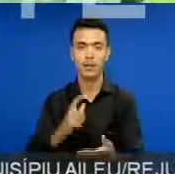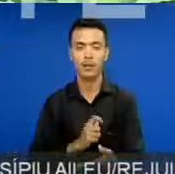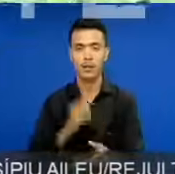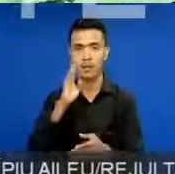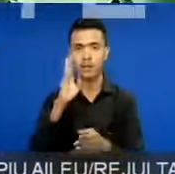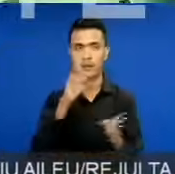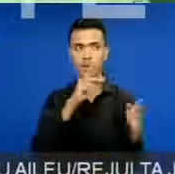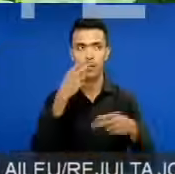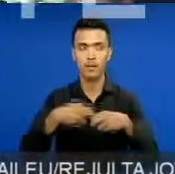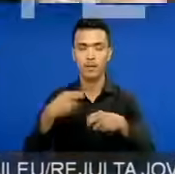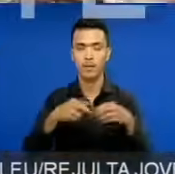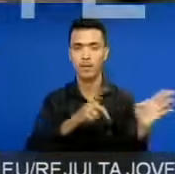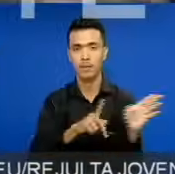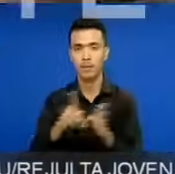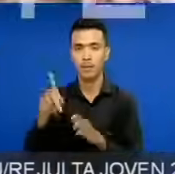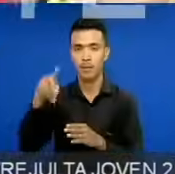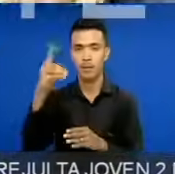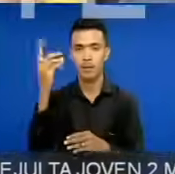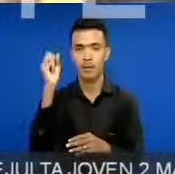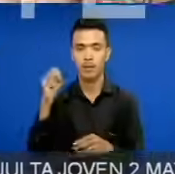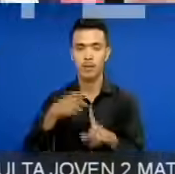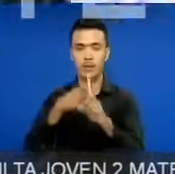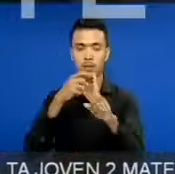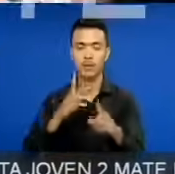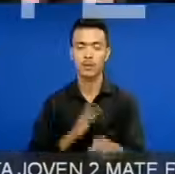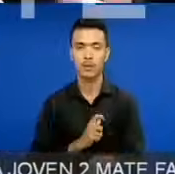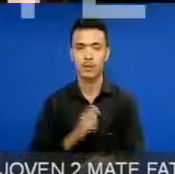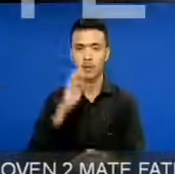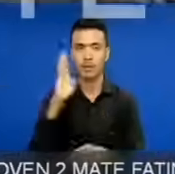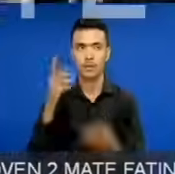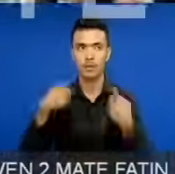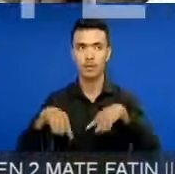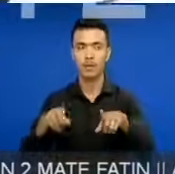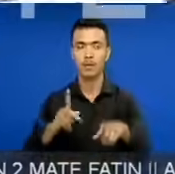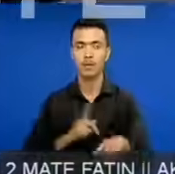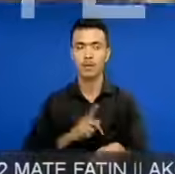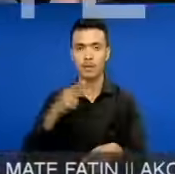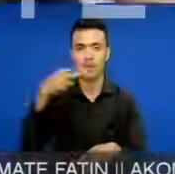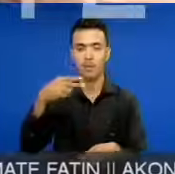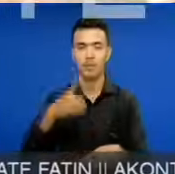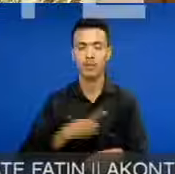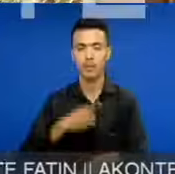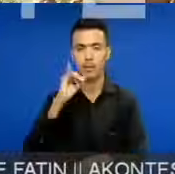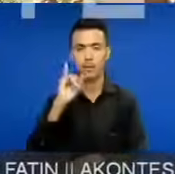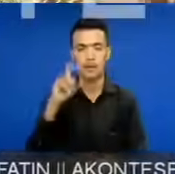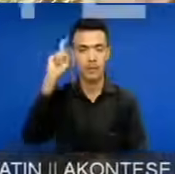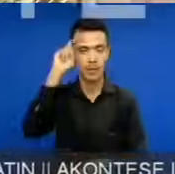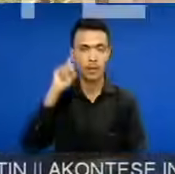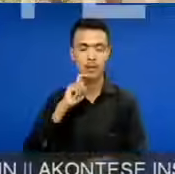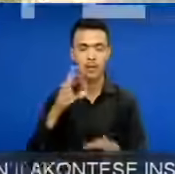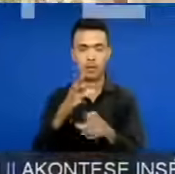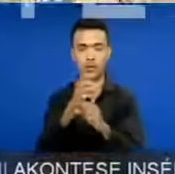plano PNDS loca estrada fon husi direção Taipei bahaslaran suku kulhun município dili. Xanana Gusmão foi de ação,